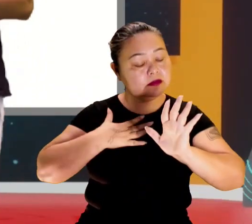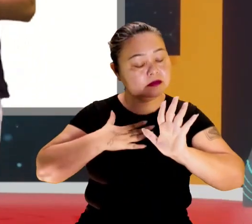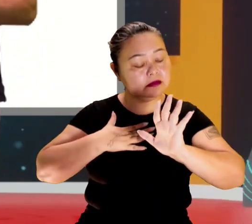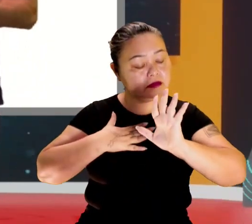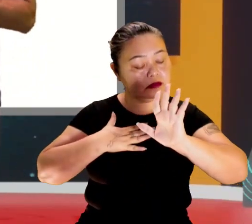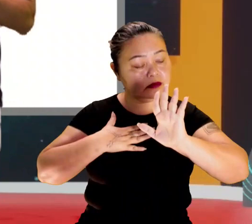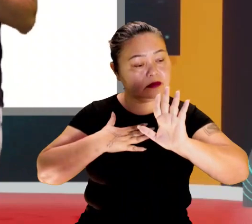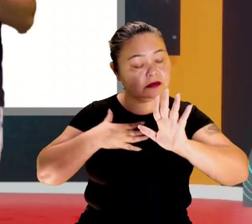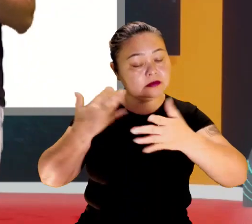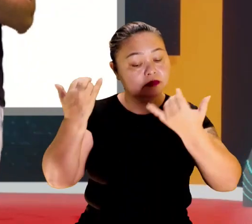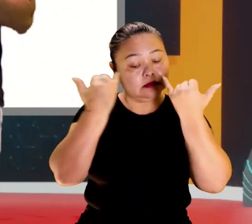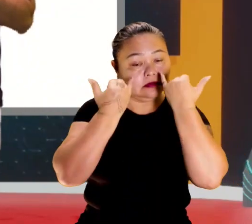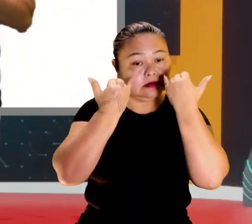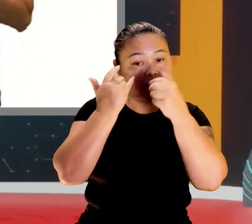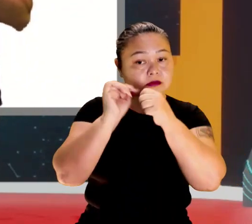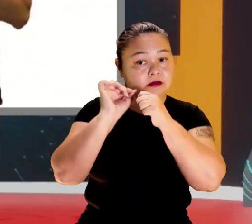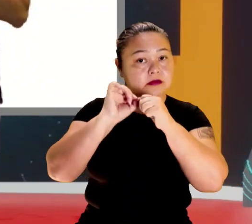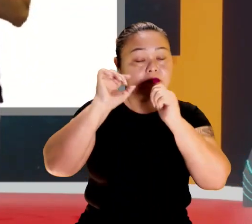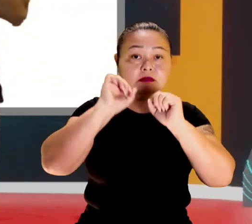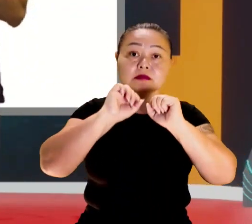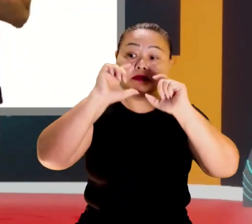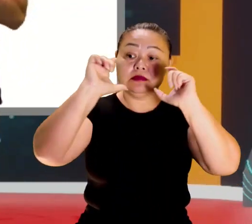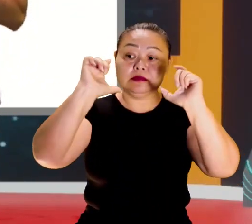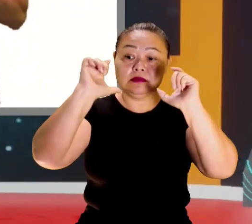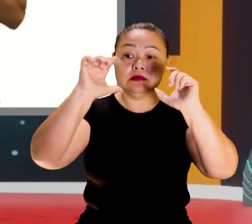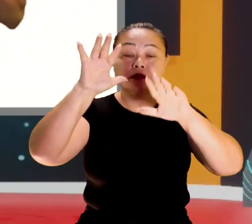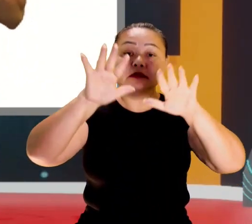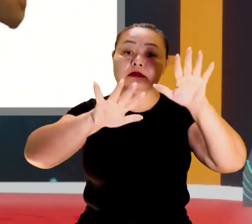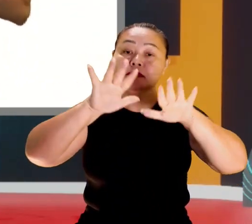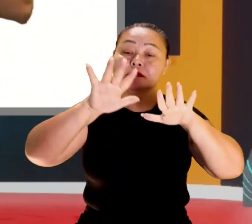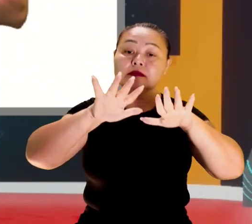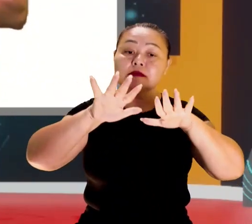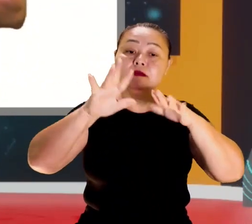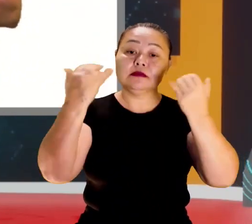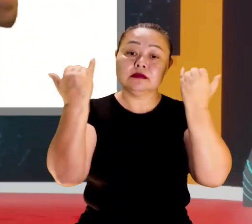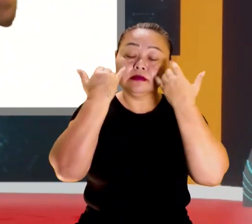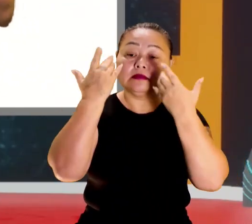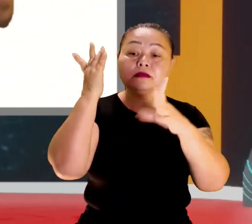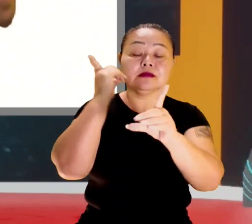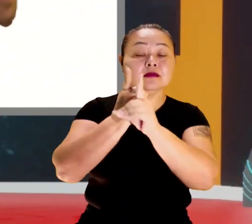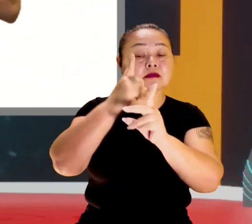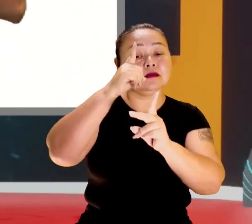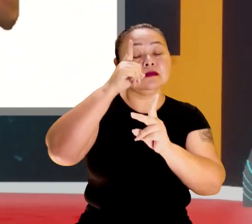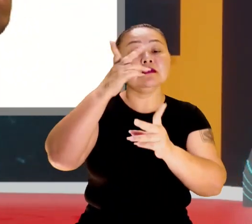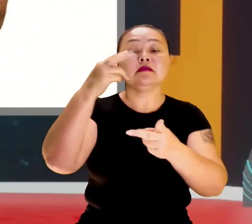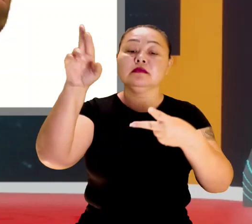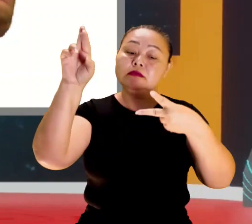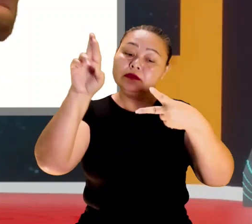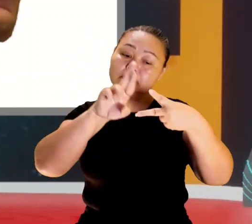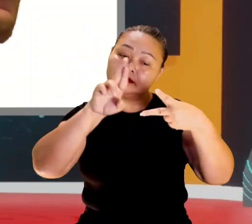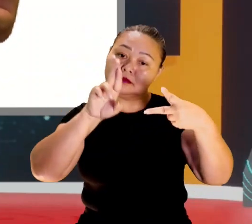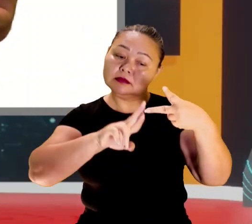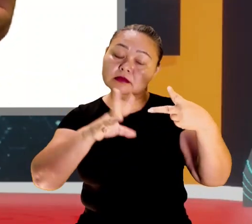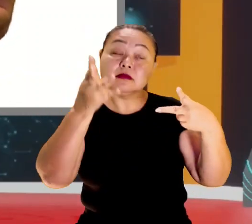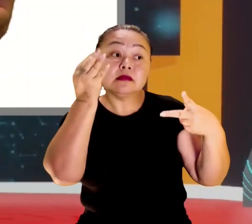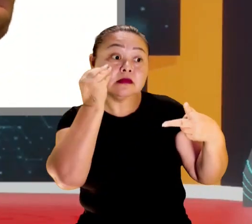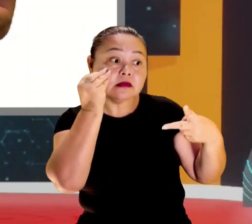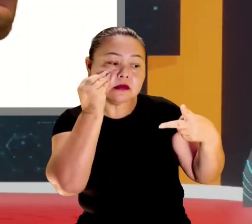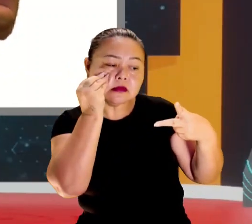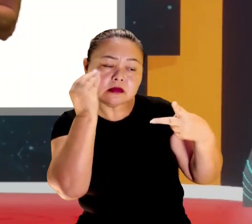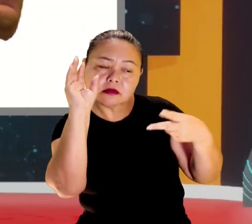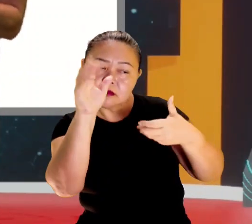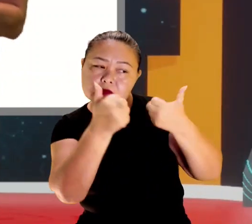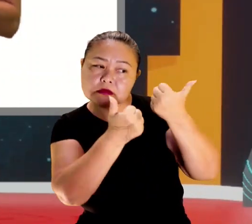depois dessa informação aqui, atenção. Olha a informação. Achei a raiz, eu posso testar para ver se está